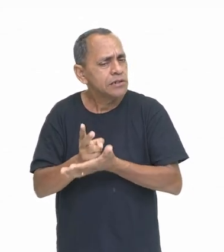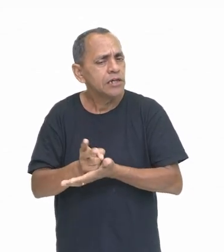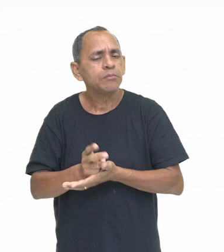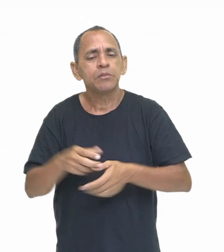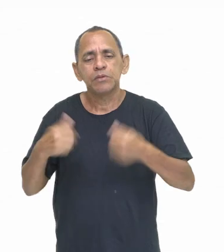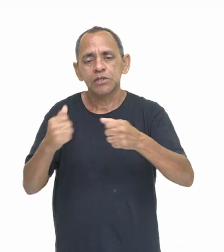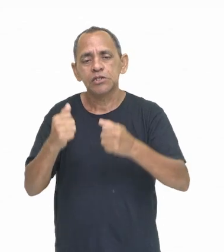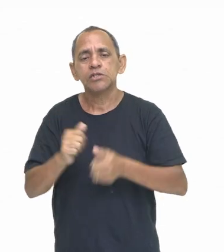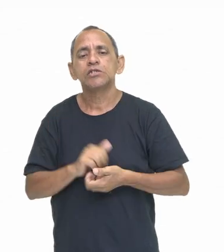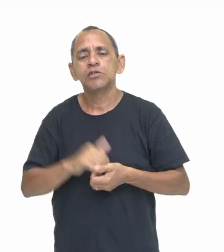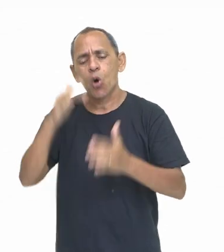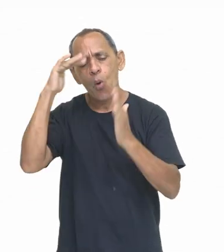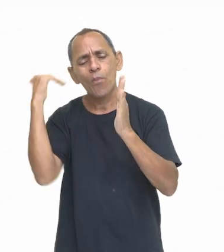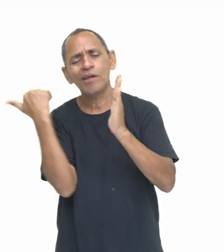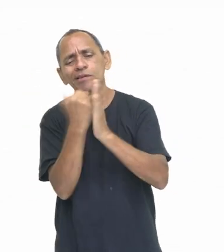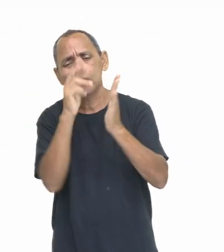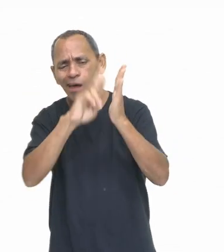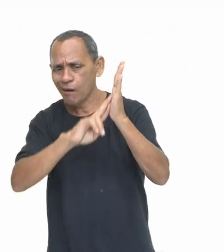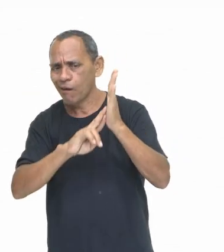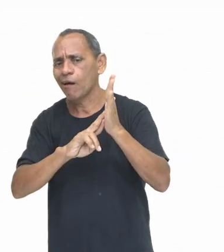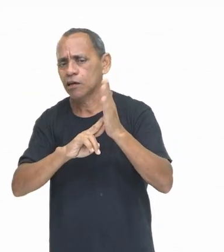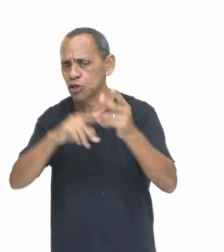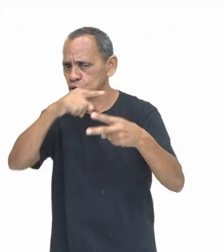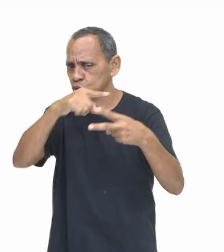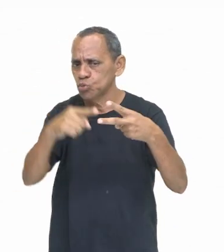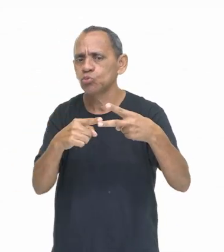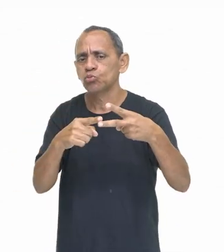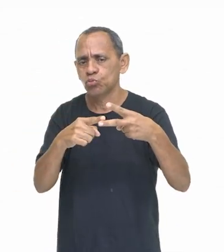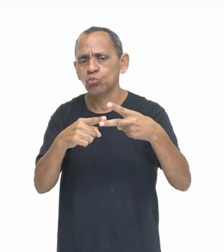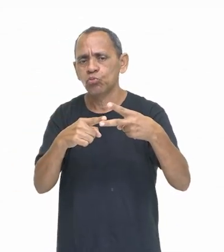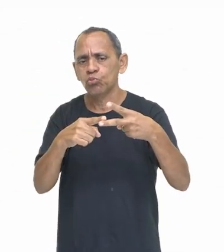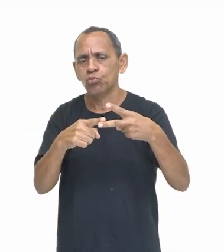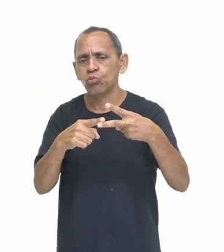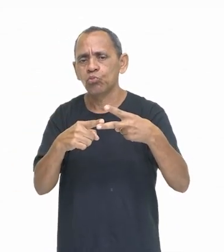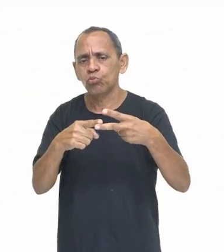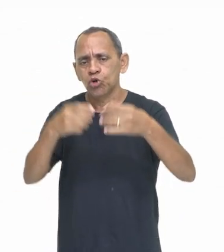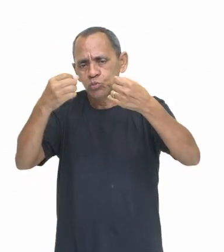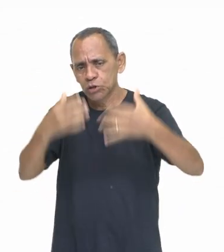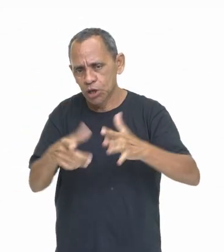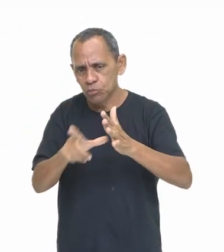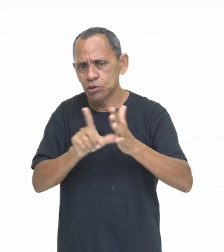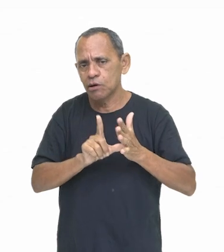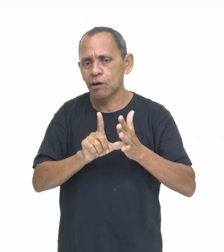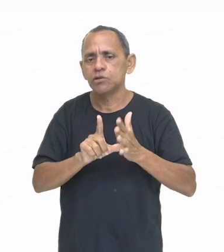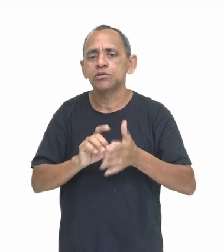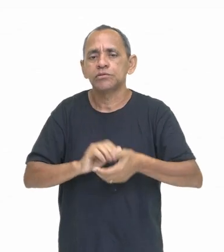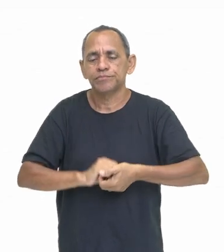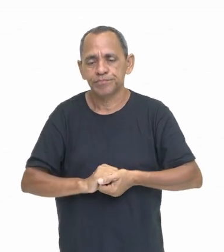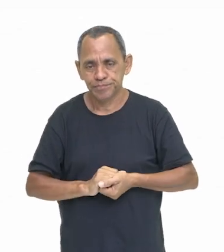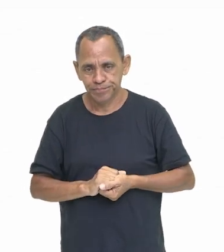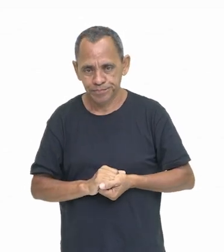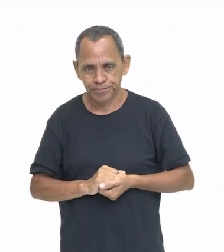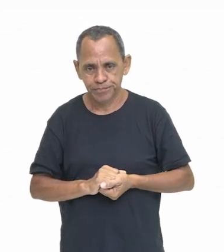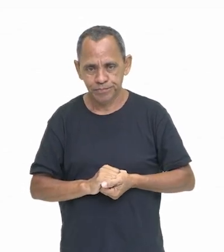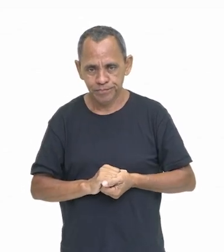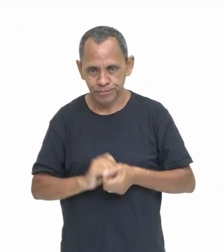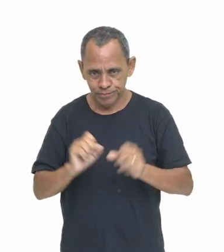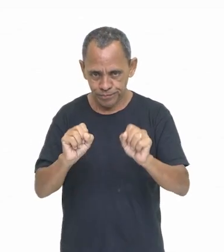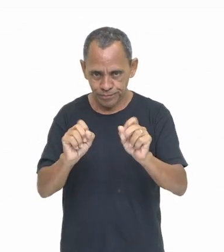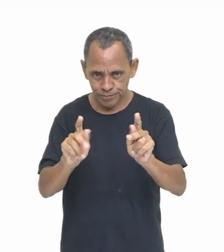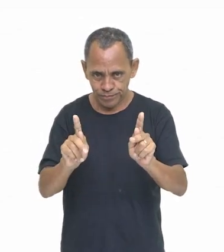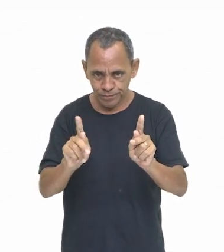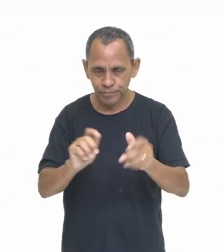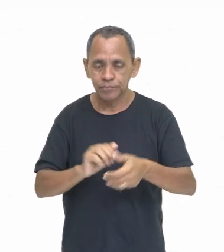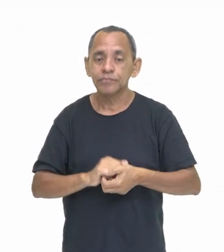às nossas regrinhas, tá? Nessas duas regrinhas que nós mencionamos para vocês aqui com nossos exemplos ainda há pouco, tá bom? Então,